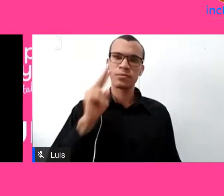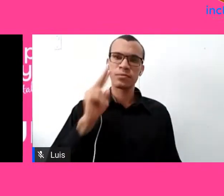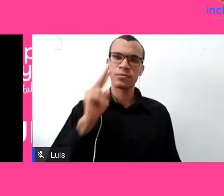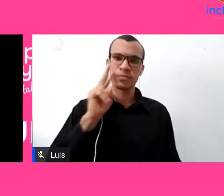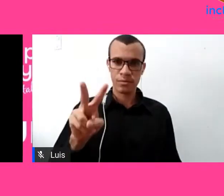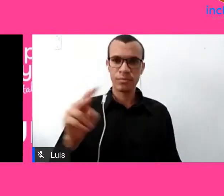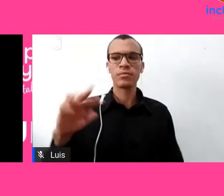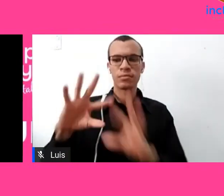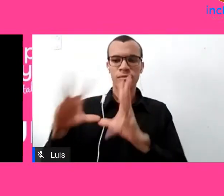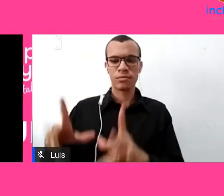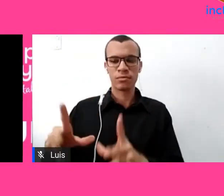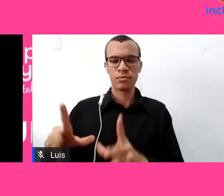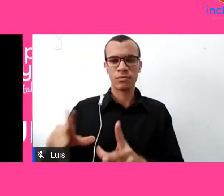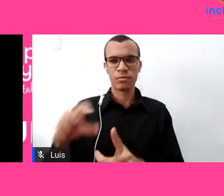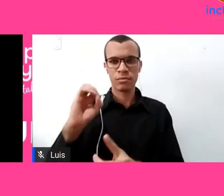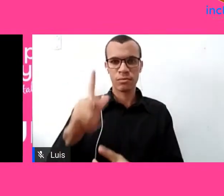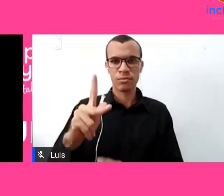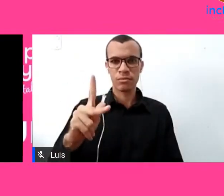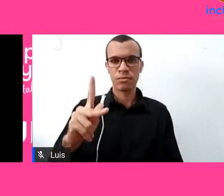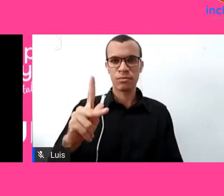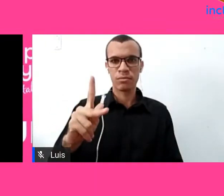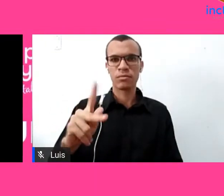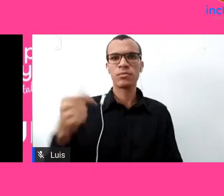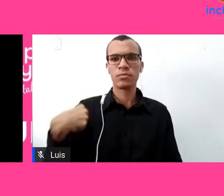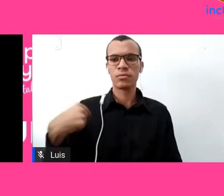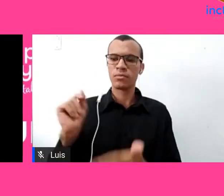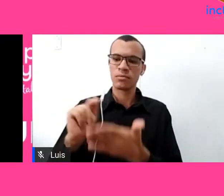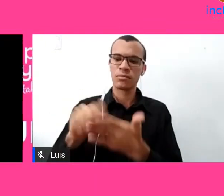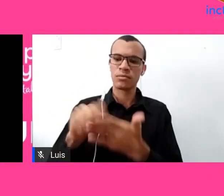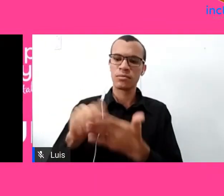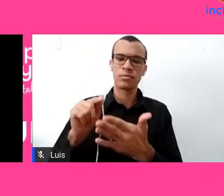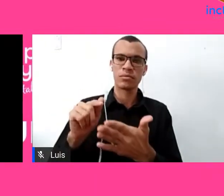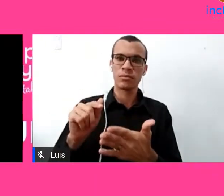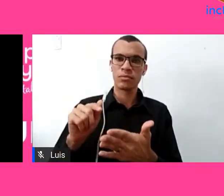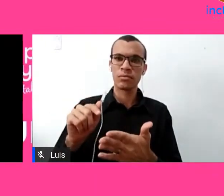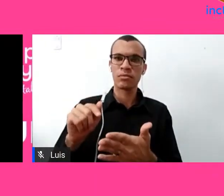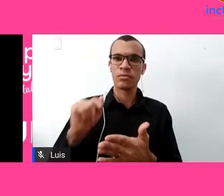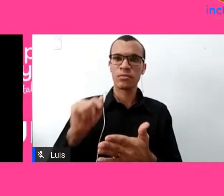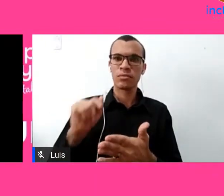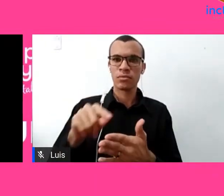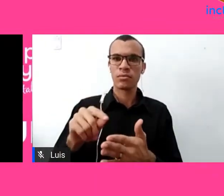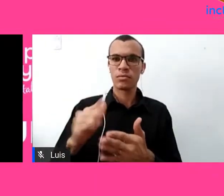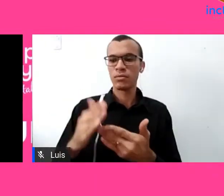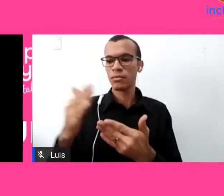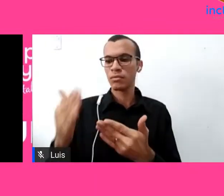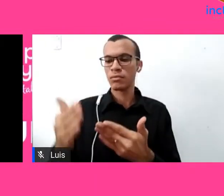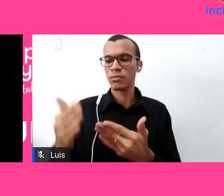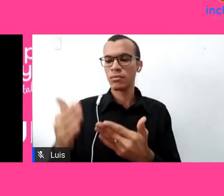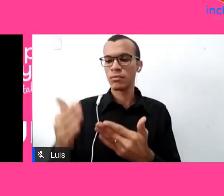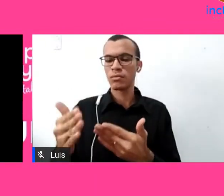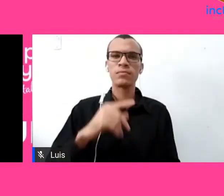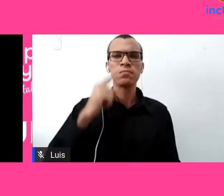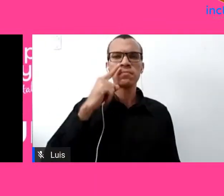correto? Que eu cliquei e ele ficou com uma borda aqui vermelha em torno dele.